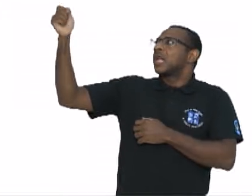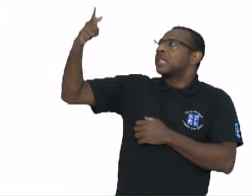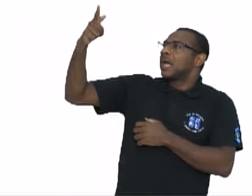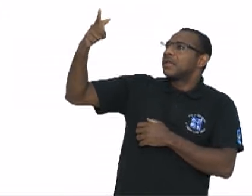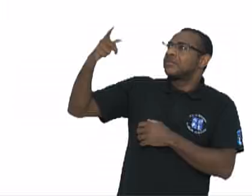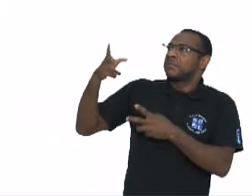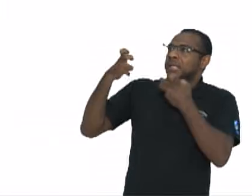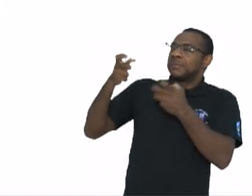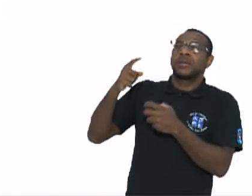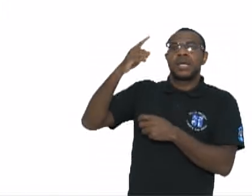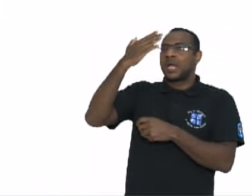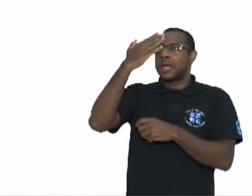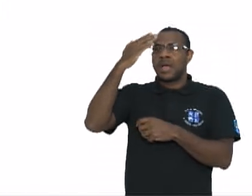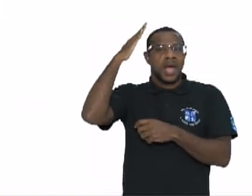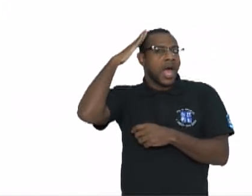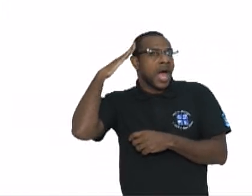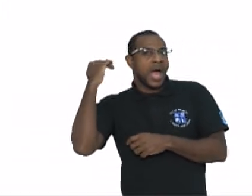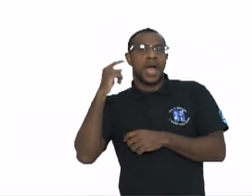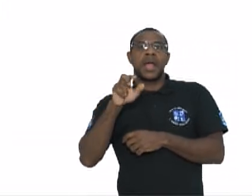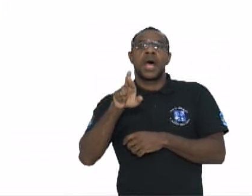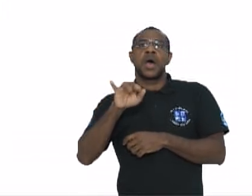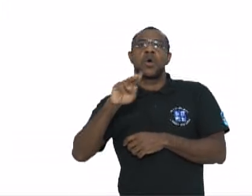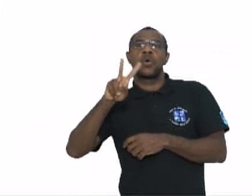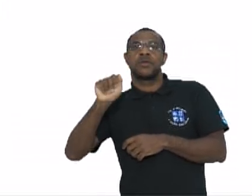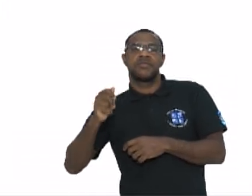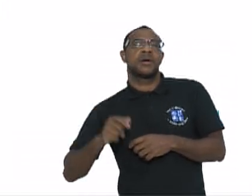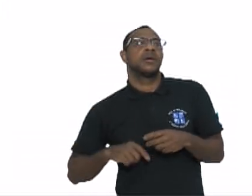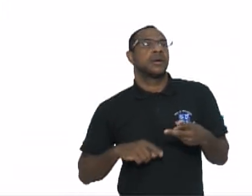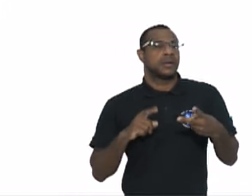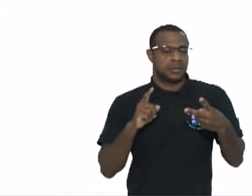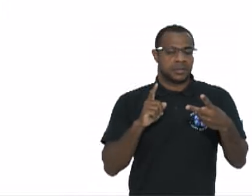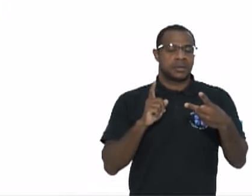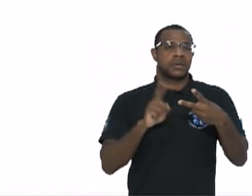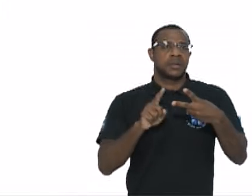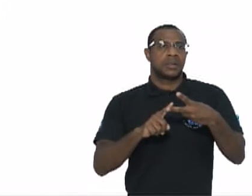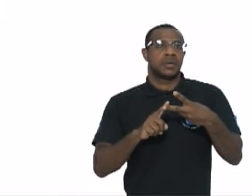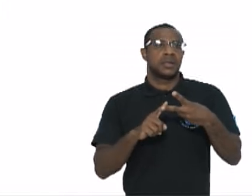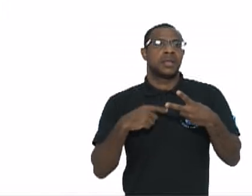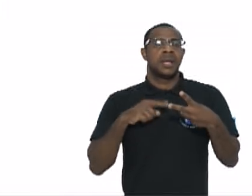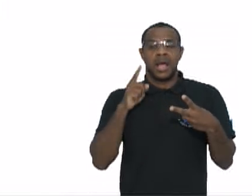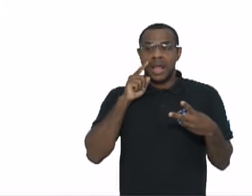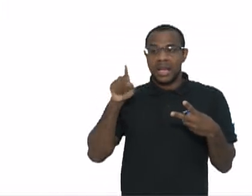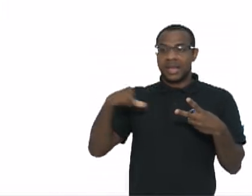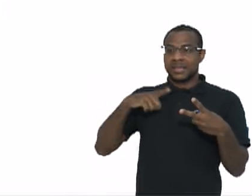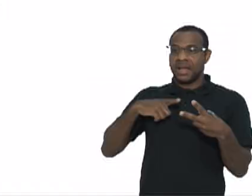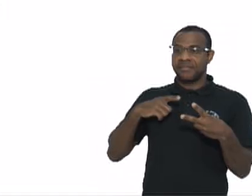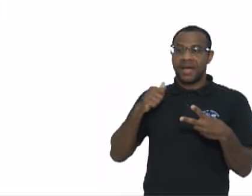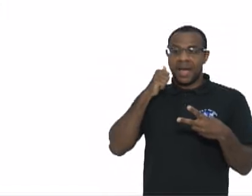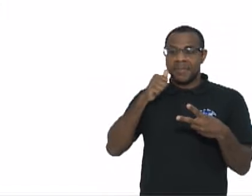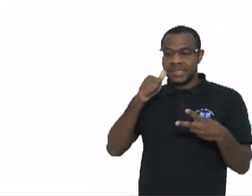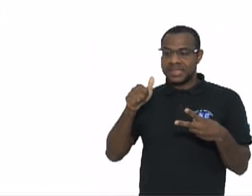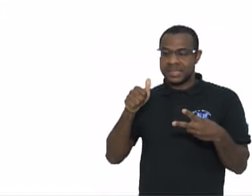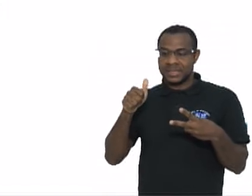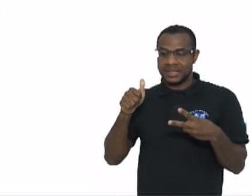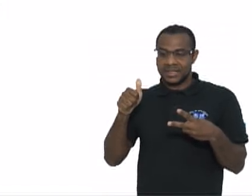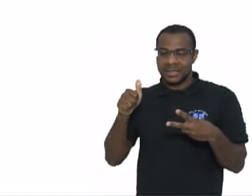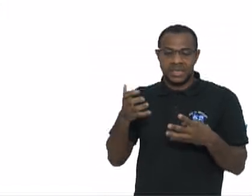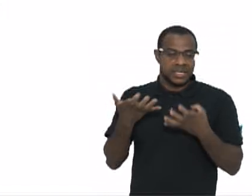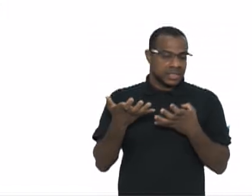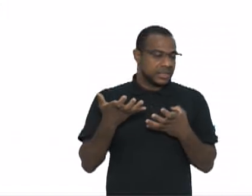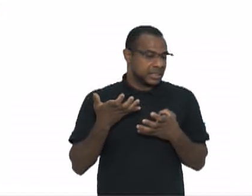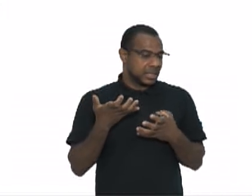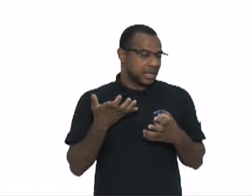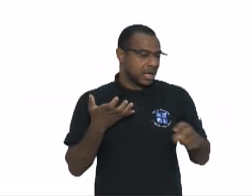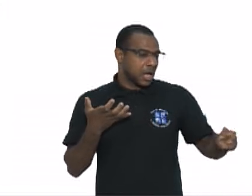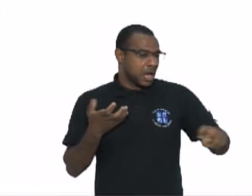se tornarem donos de outro ser, lá estava a menina que viera ao mundo para ter aquele cachorro. Ele